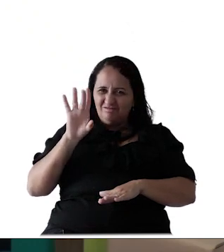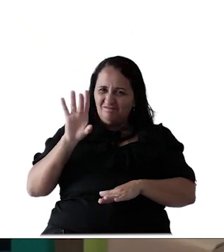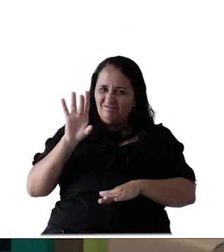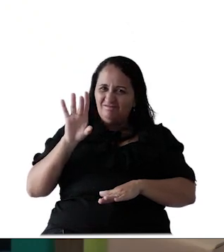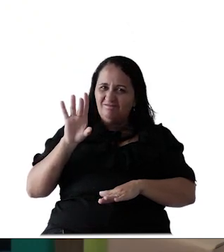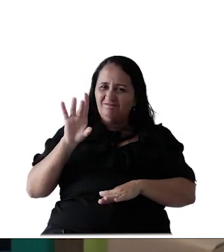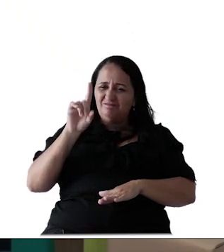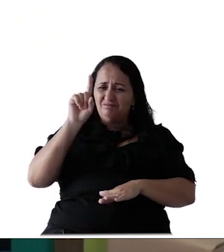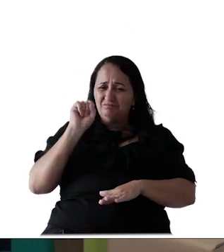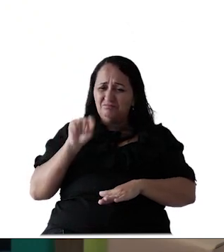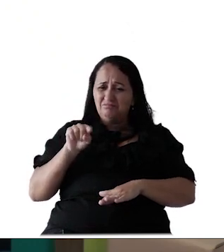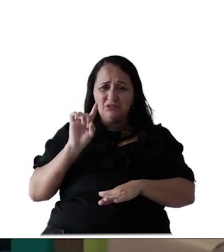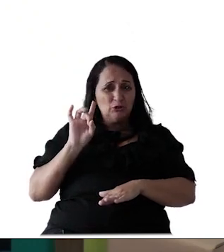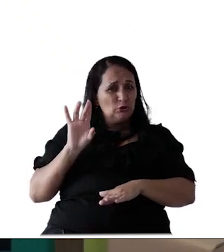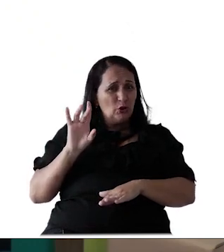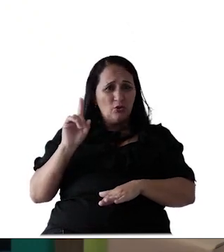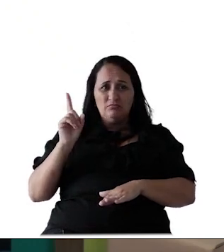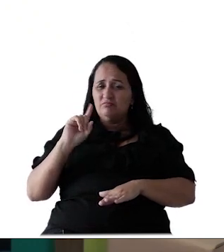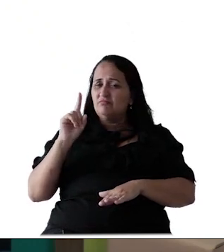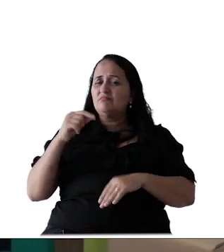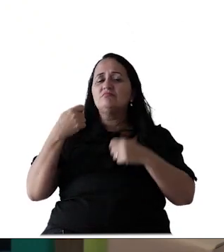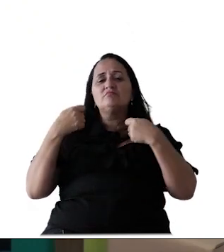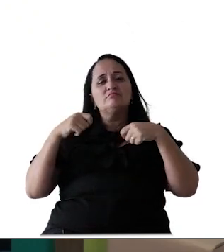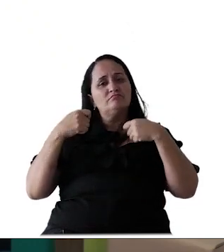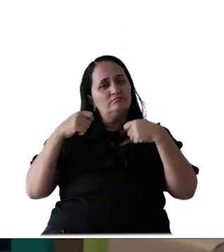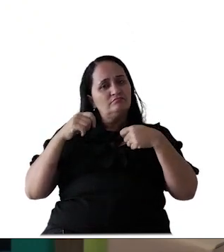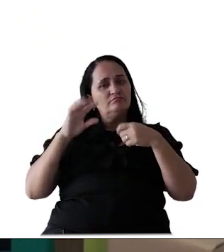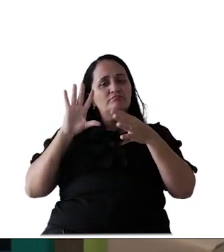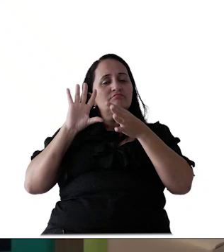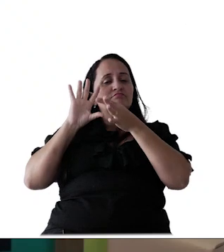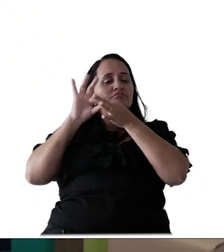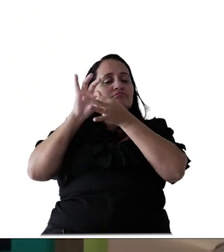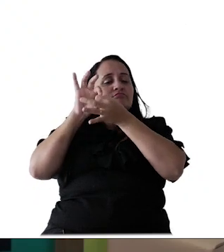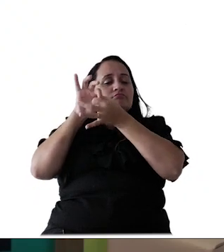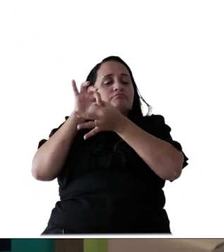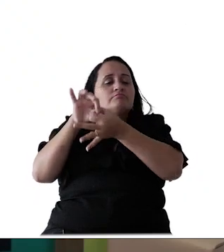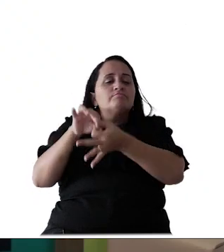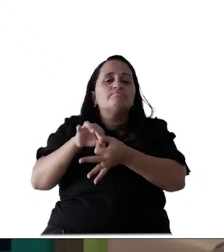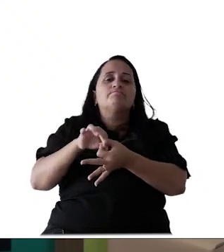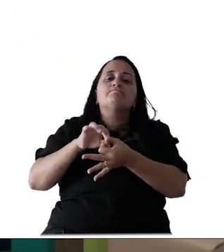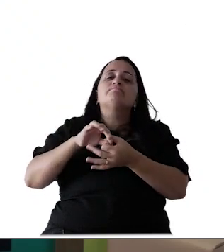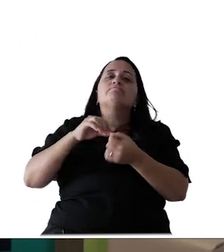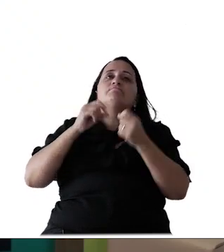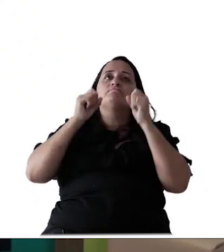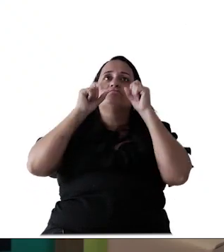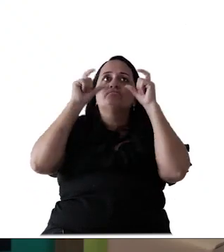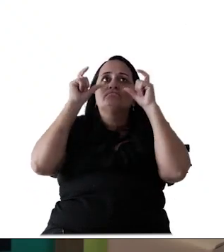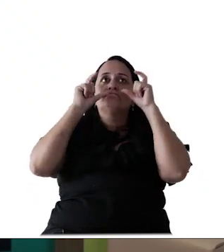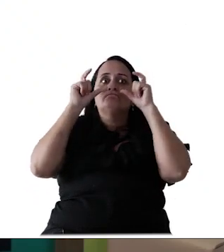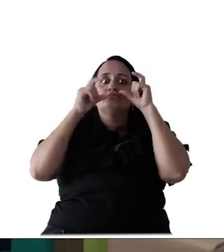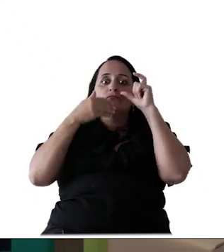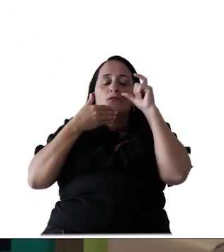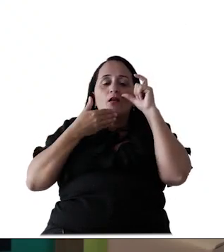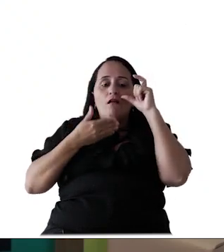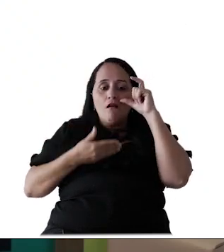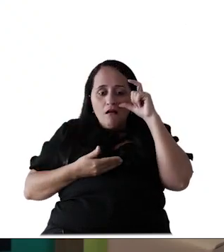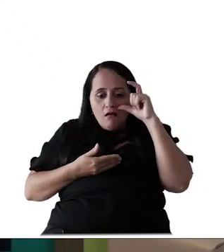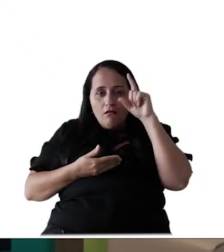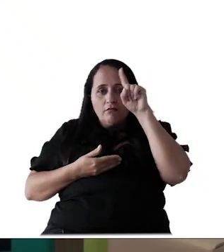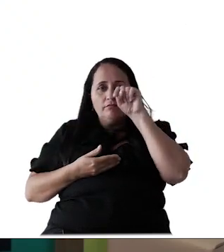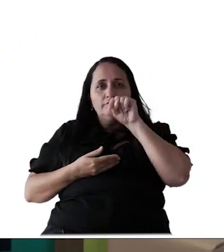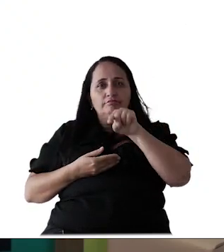Somente o sinal de exclamação? Não. Aqui foi todo um conjunto, não é? A boca aberta, o olho arregalado e o